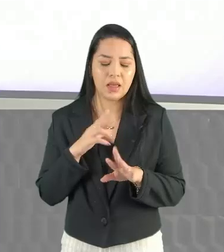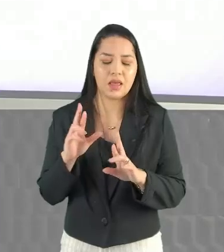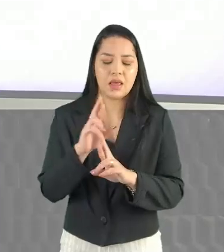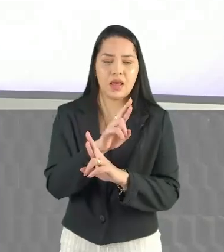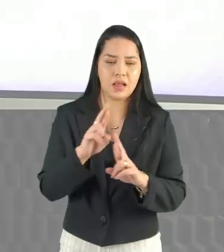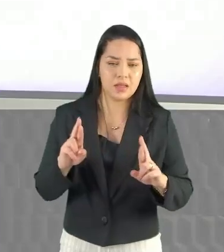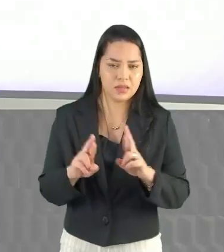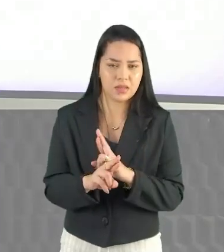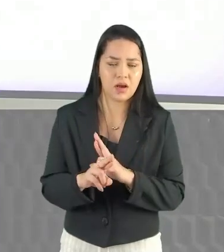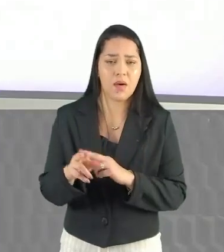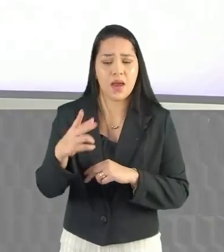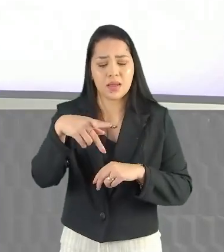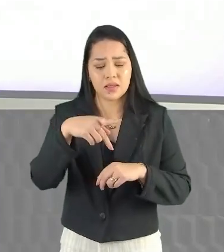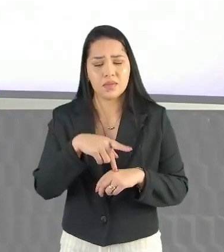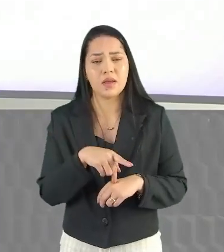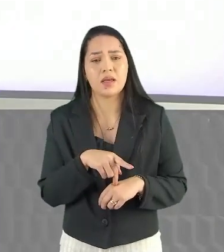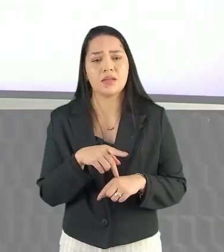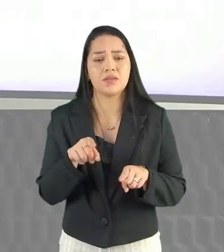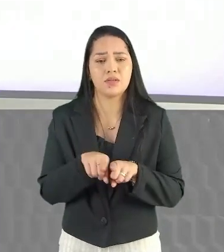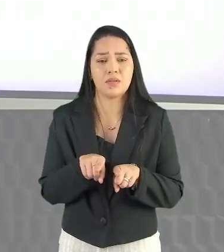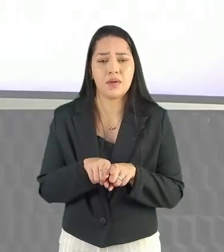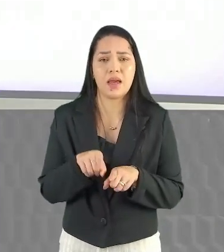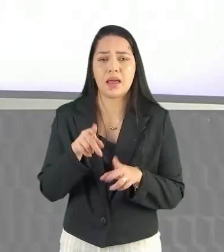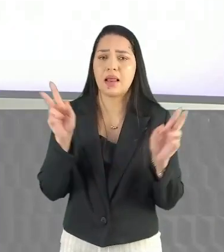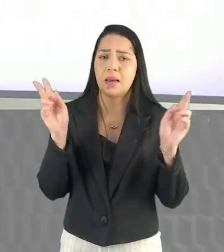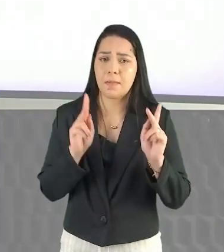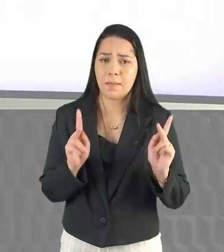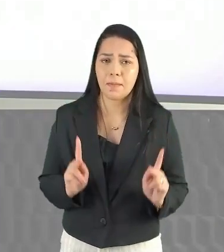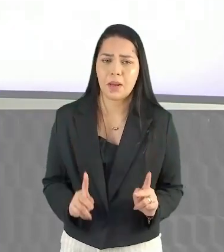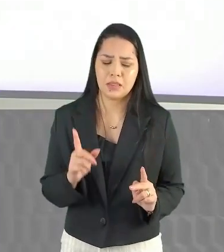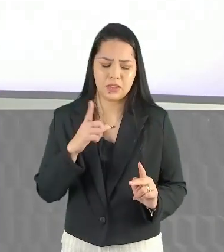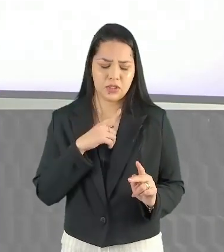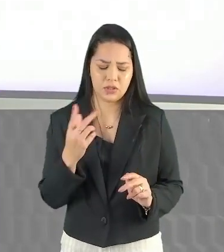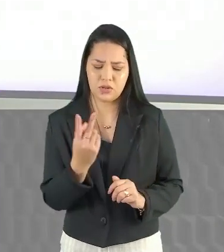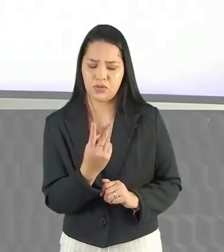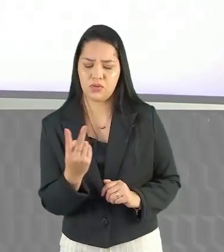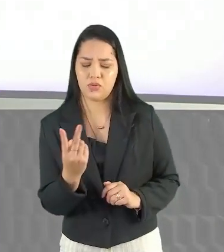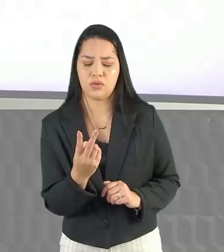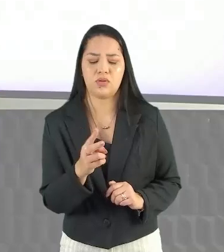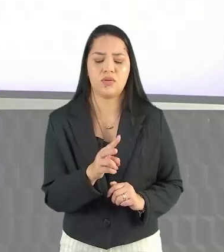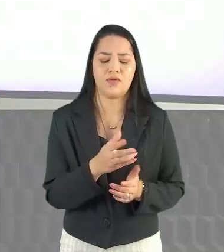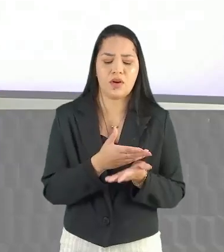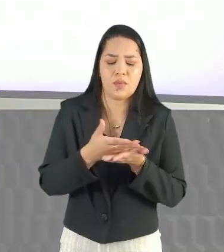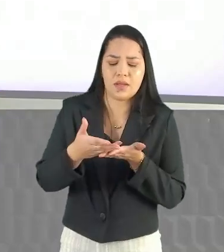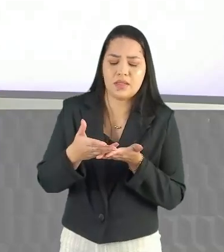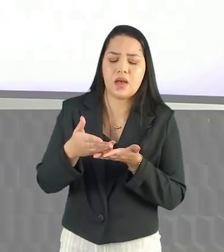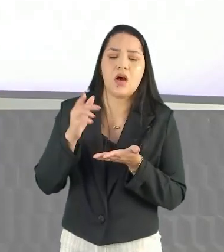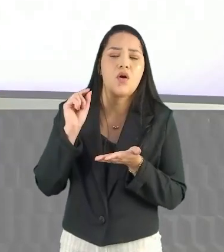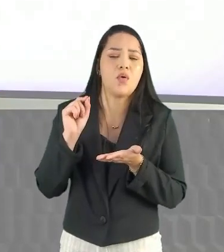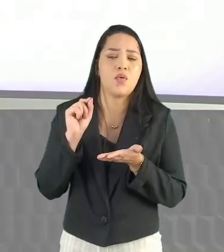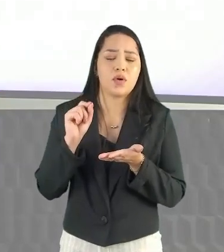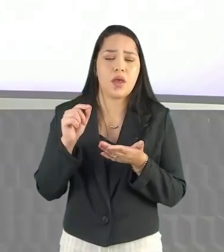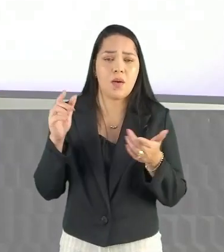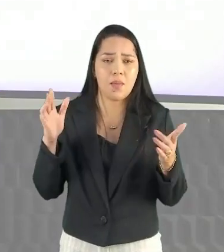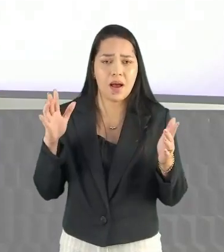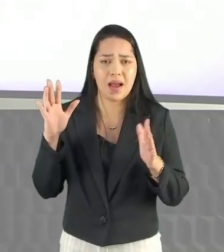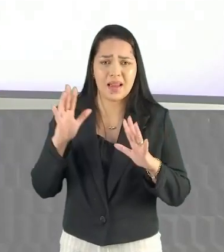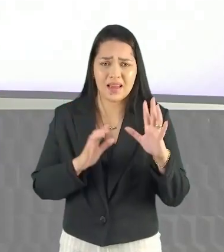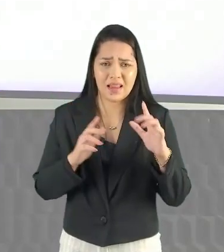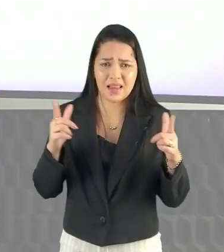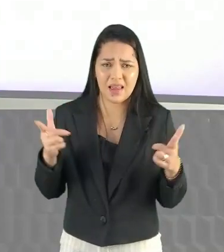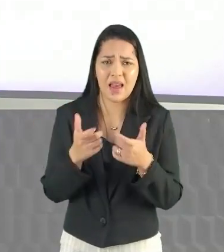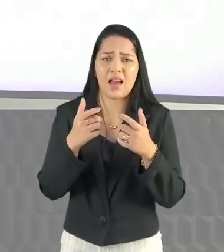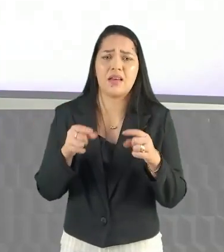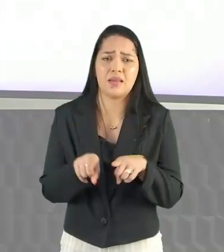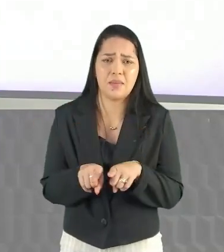tensionamento entre esses países. E aquela paz que existia entre eles vai começando, então, a desembocar em uma guerra. Claro que isso